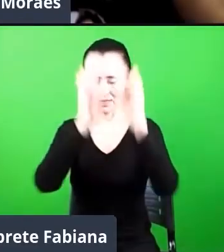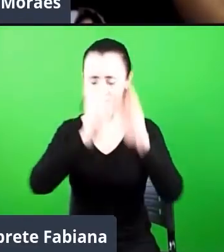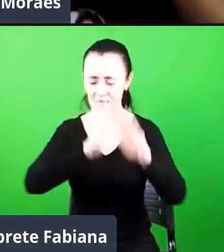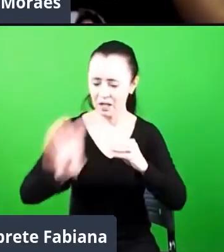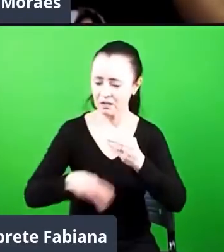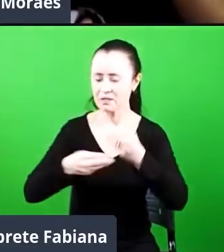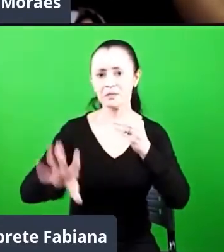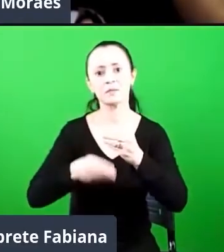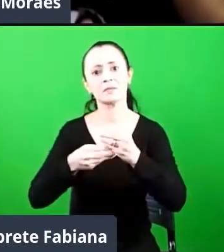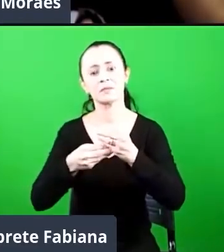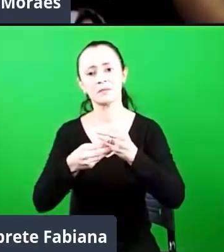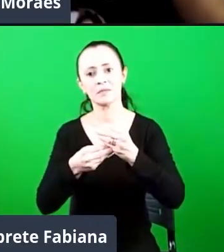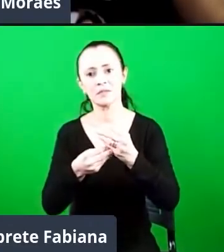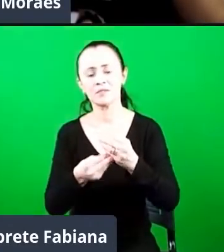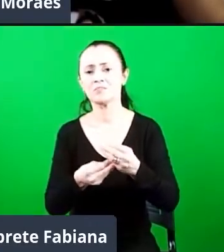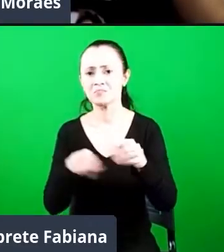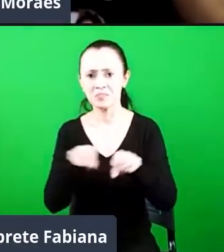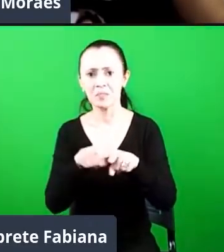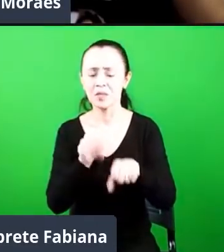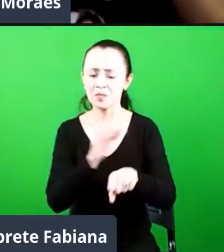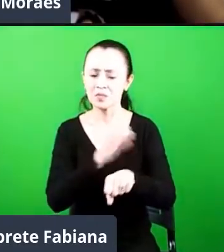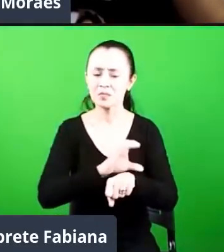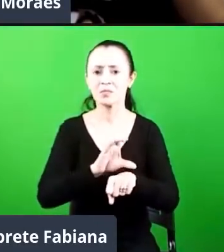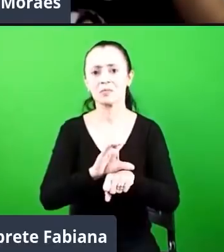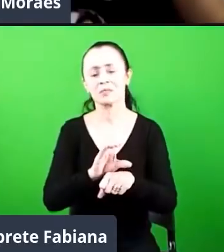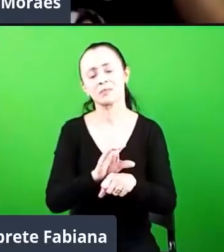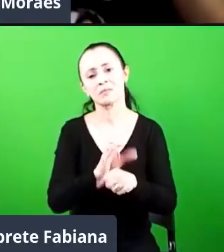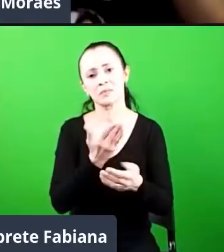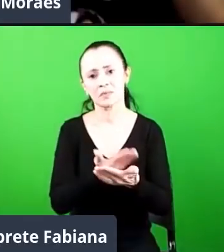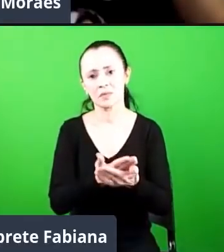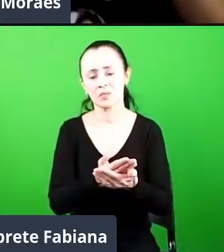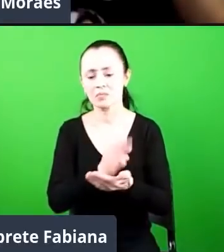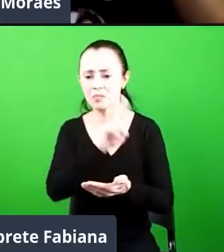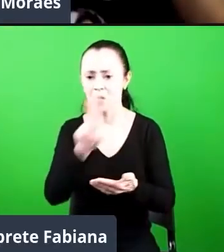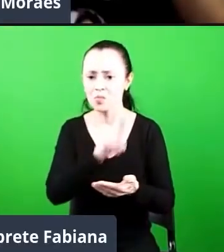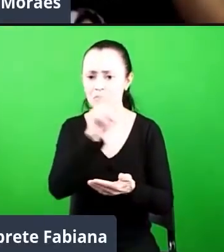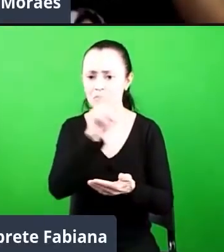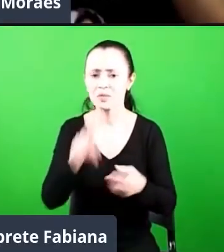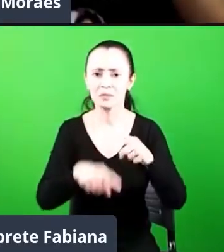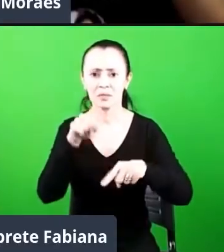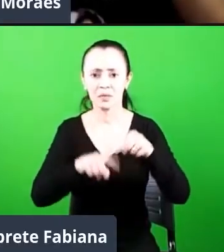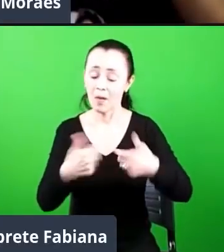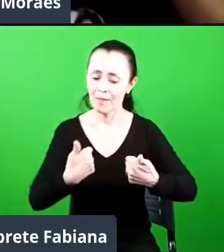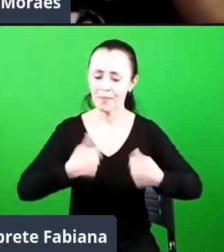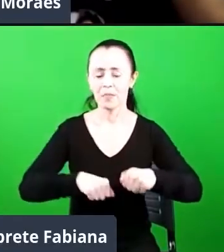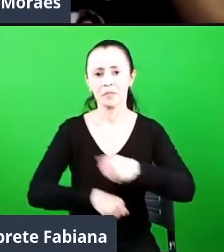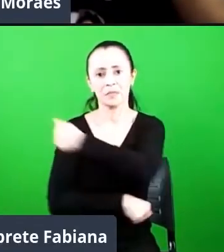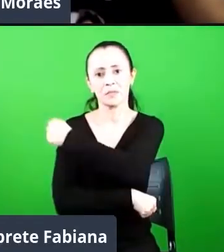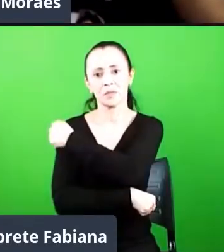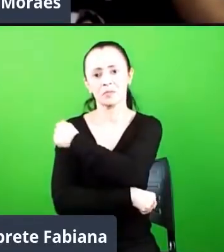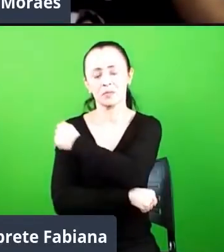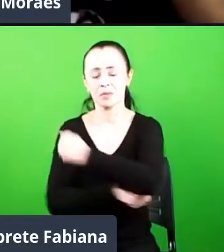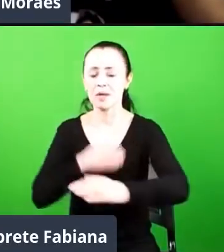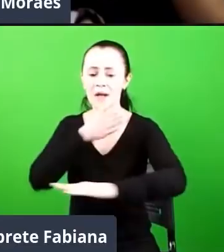mais no curso das nossas aulas, utilizando ferramentas que possibilitem aos alunos ter o acesso às